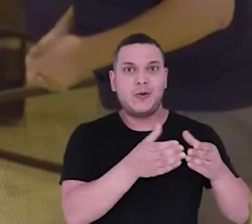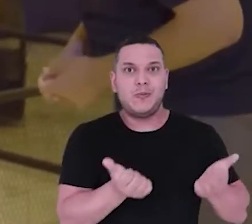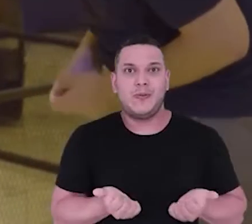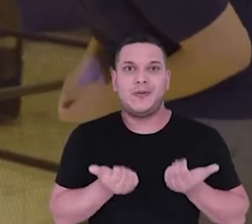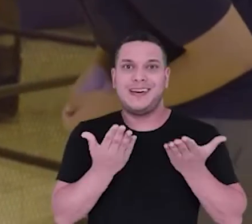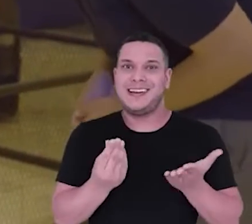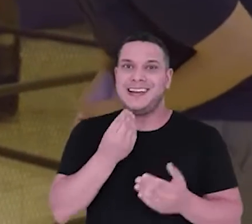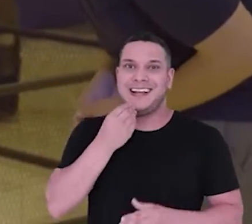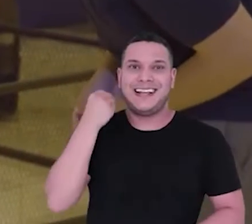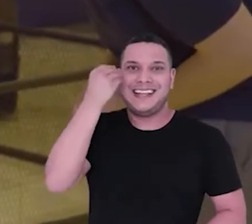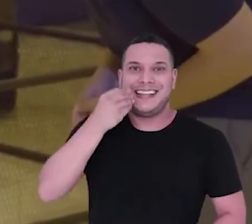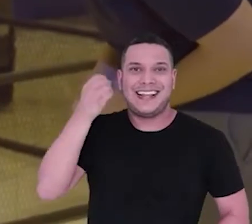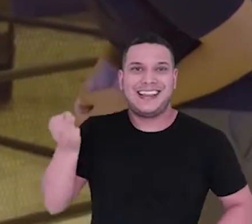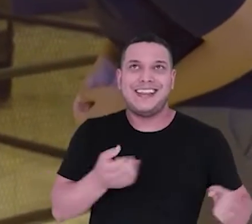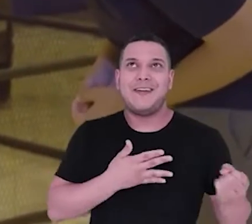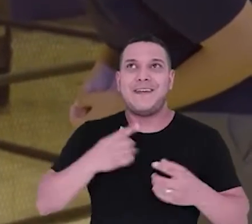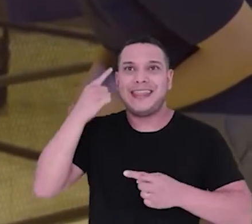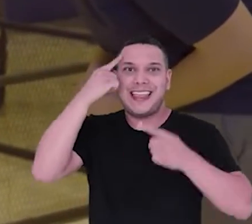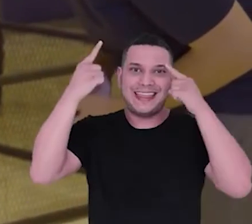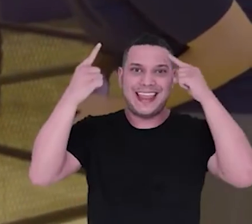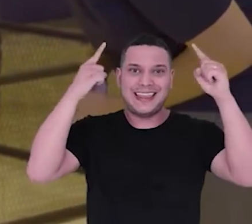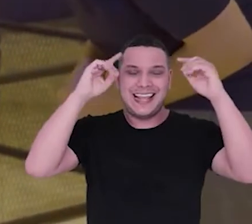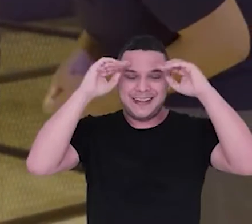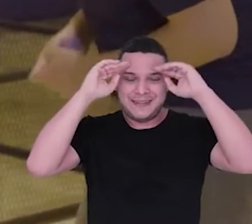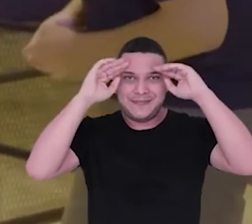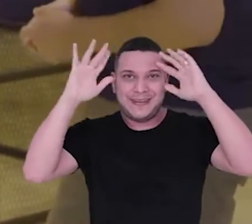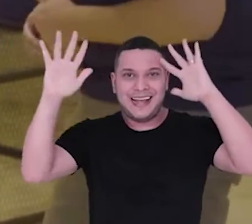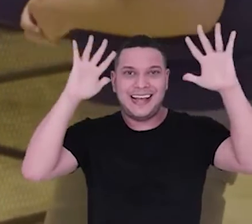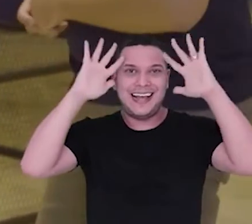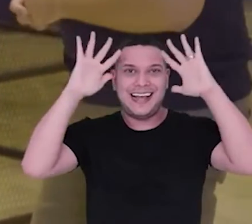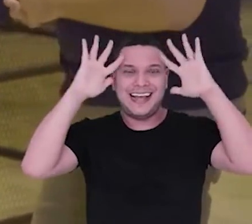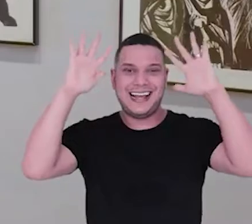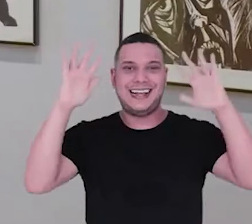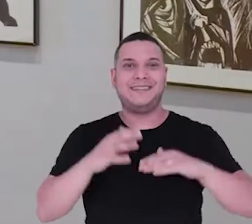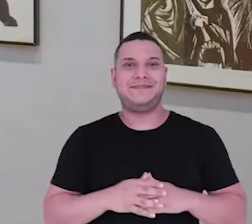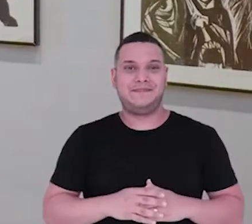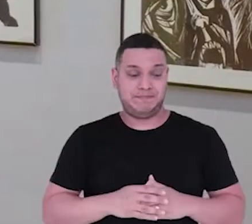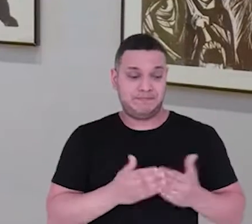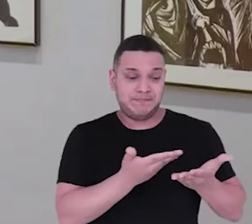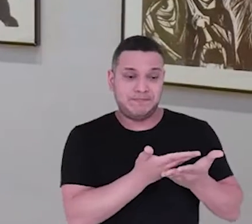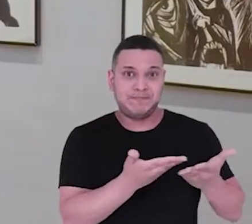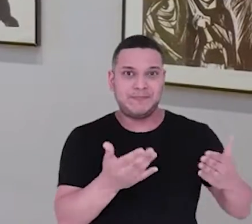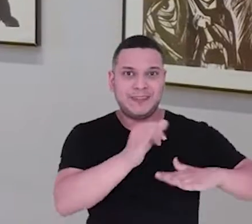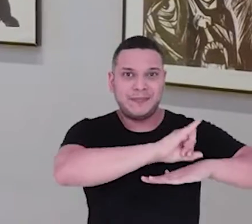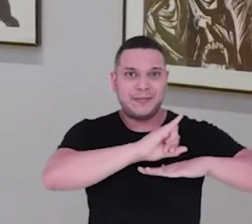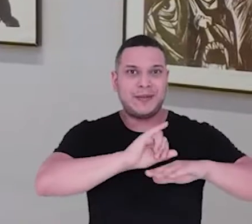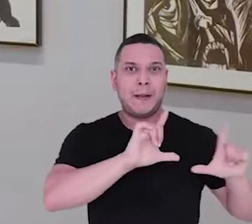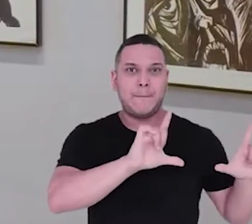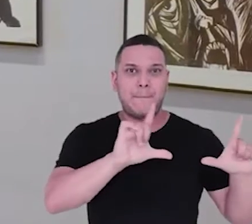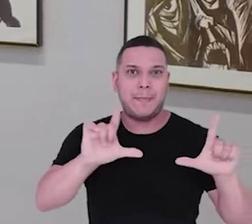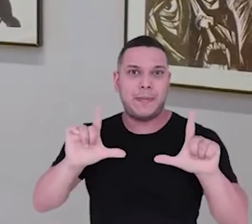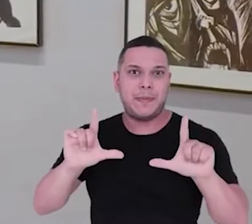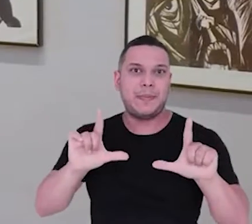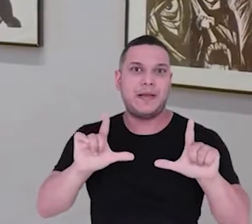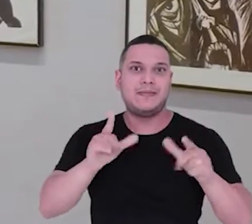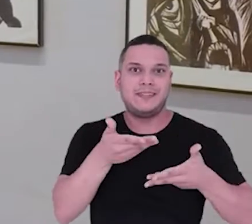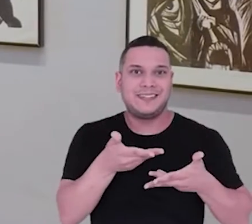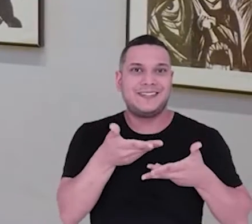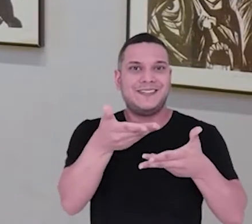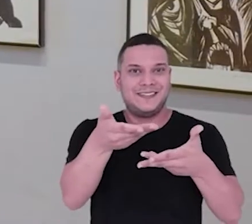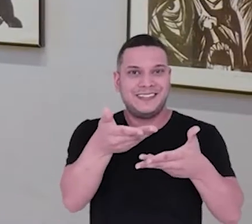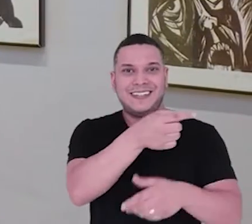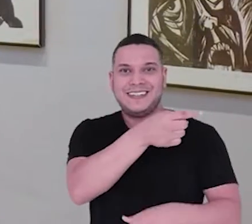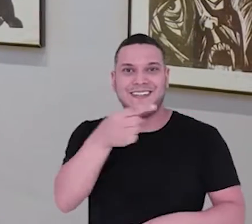são propositores de experiências espaço-temporais. E o que isso quer dizer exatamente, né? Que essas obras